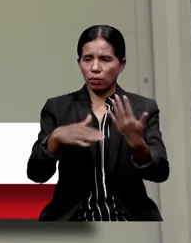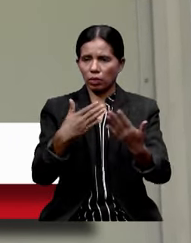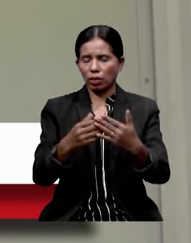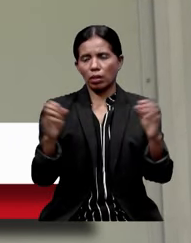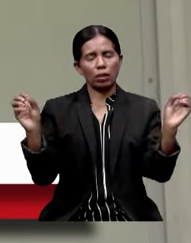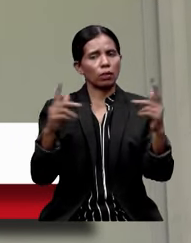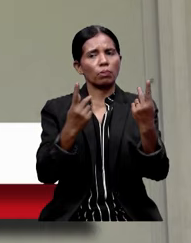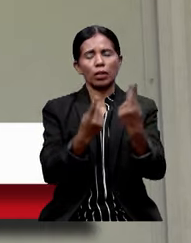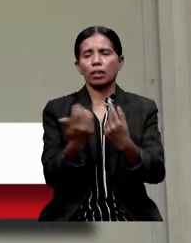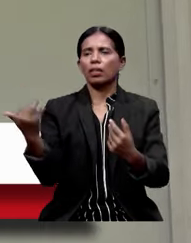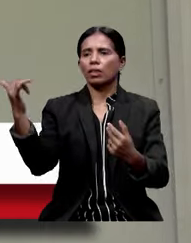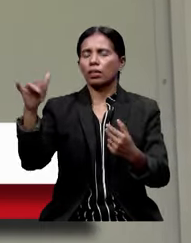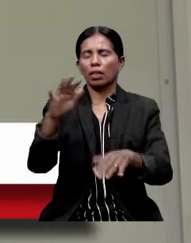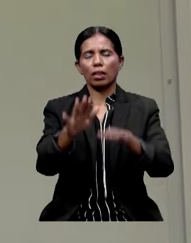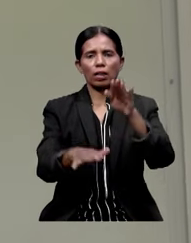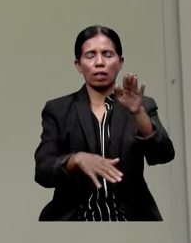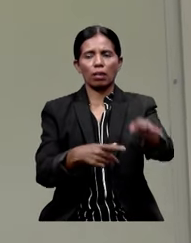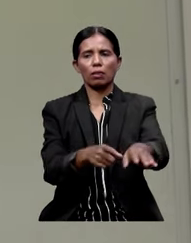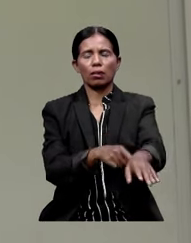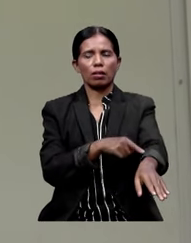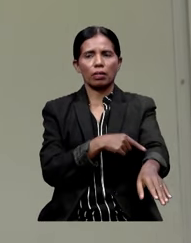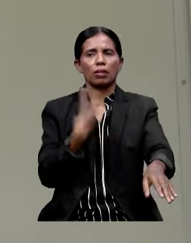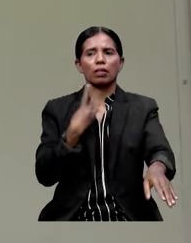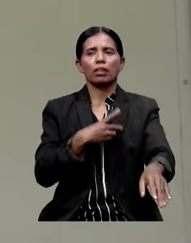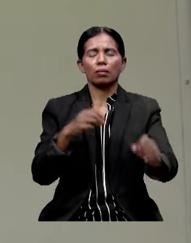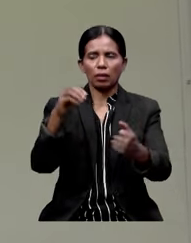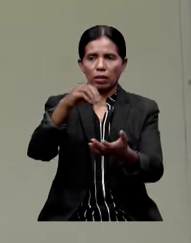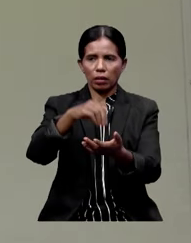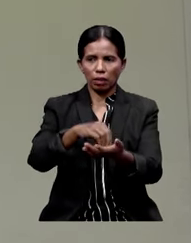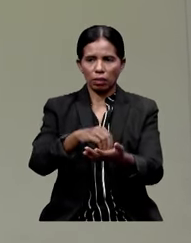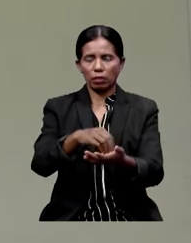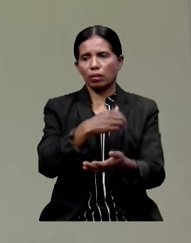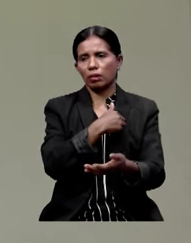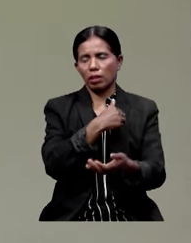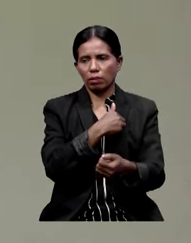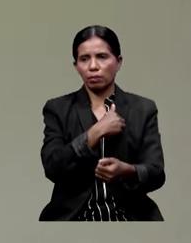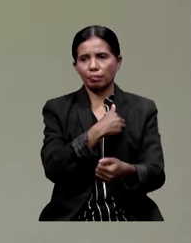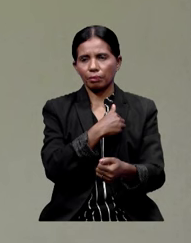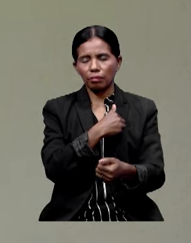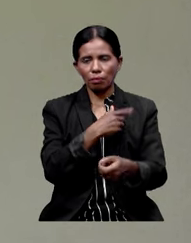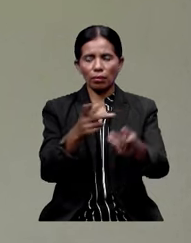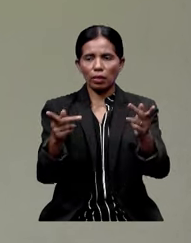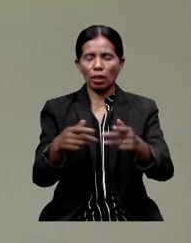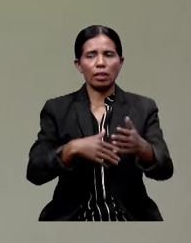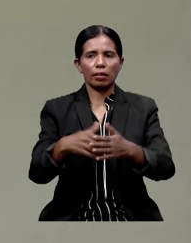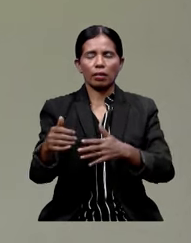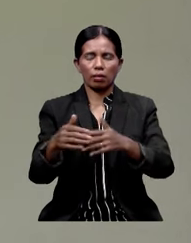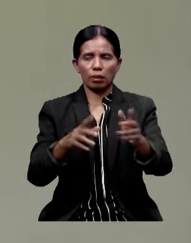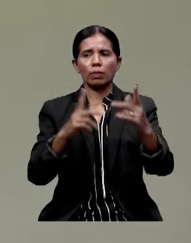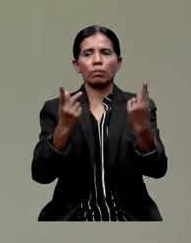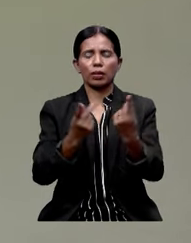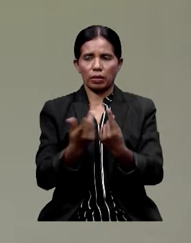empresa sera ne be ke lao durante ne, ita ve investe, mas investe si dau ko are ne, dar warak mang empresa